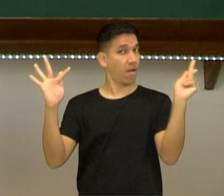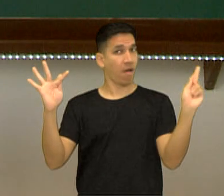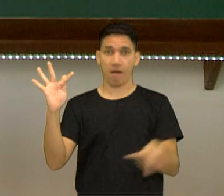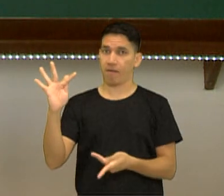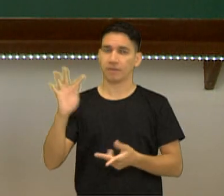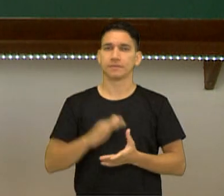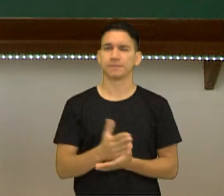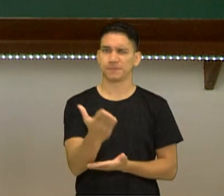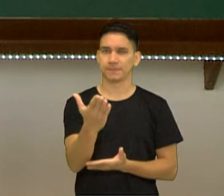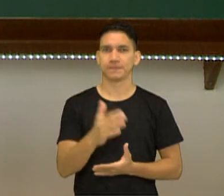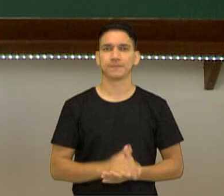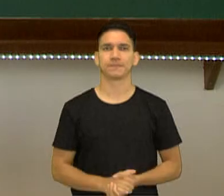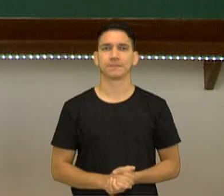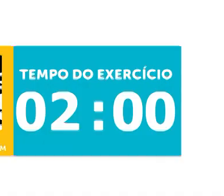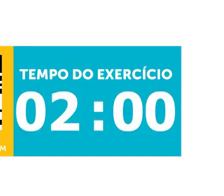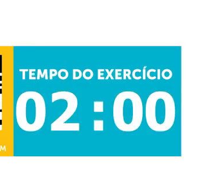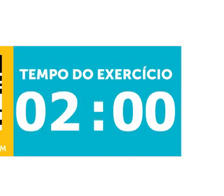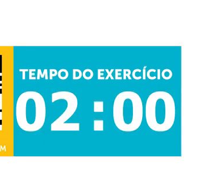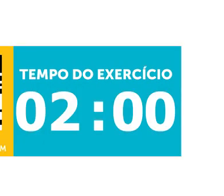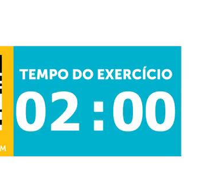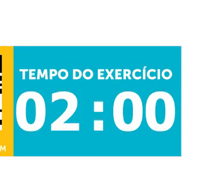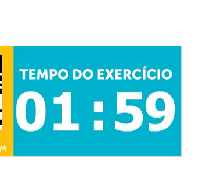falsas. Agora é com vocês.